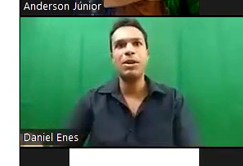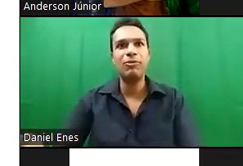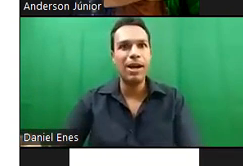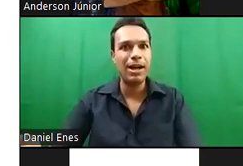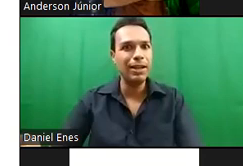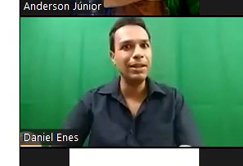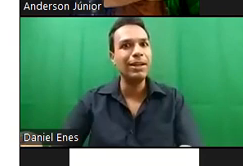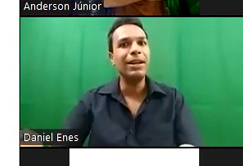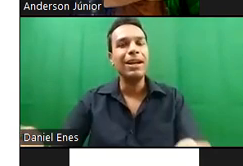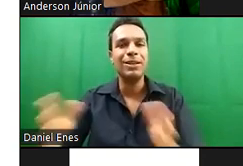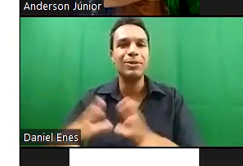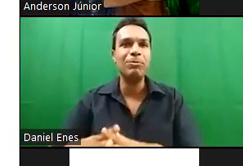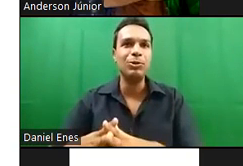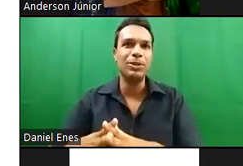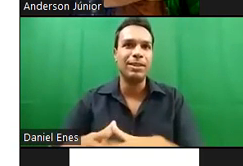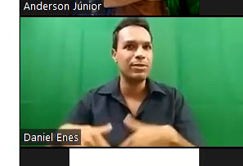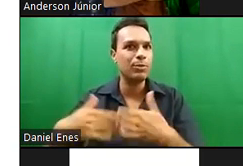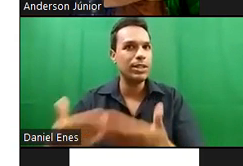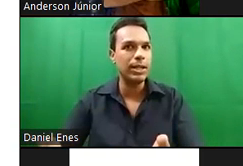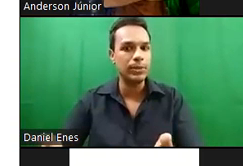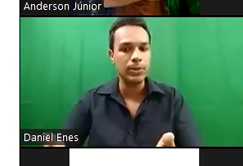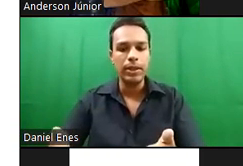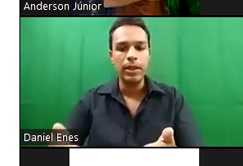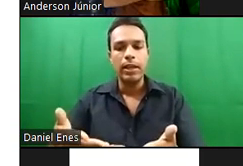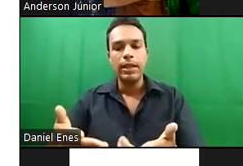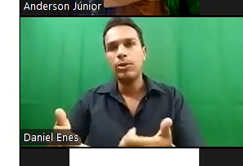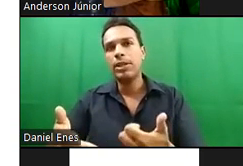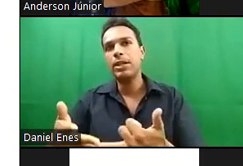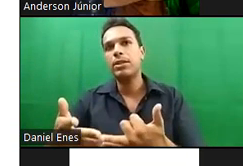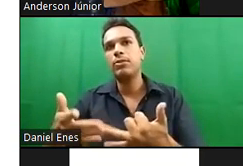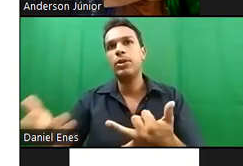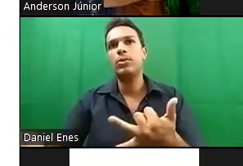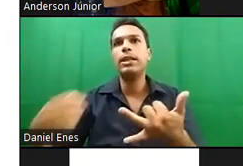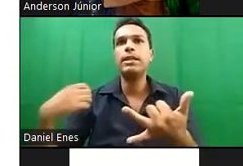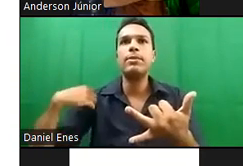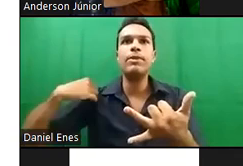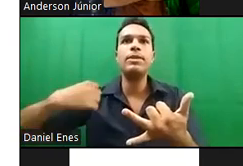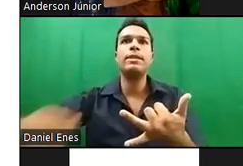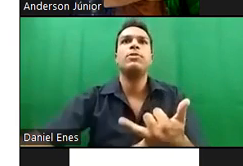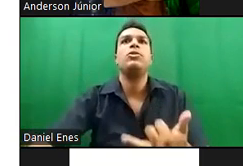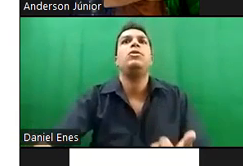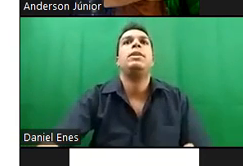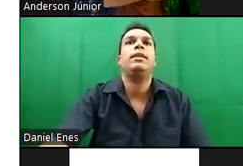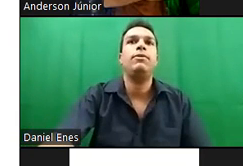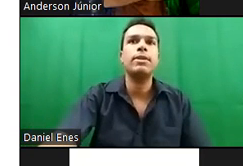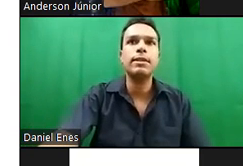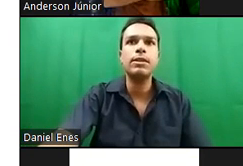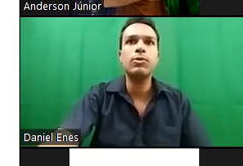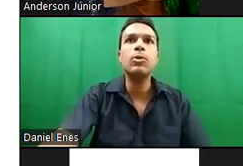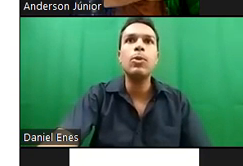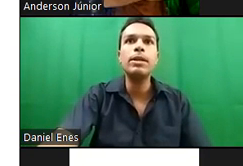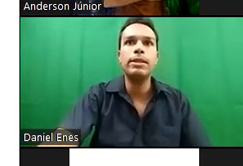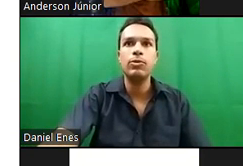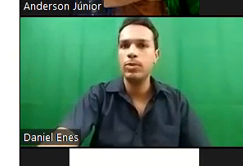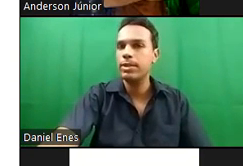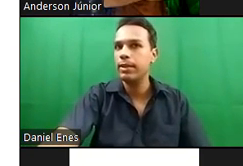pessoa fala, ela não é muda, ela está se comunicando. E a outra questão foi com relação à deficiência auditiva, que até a Franciane